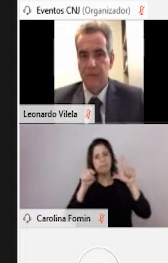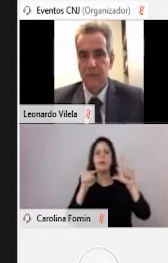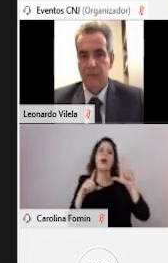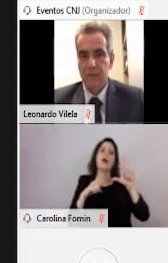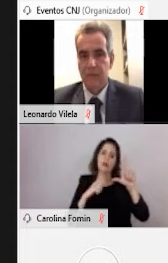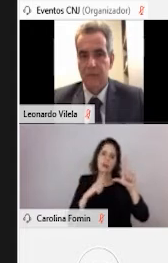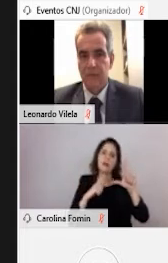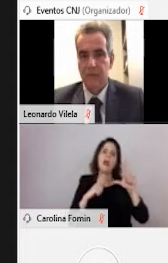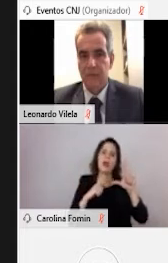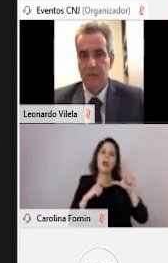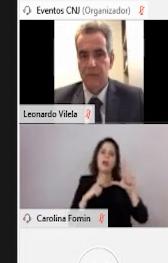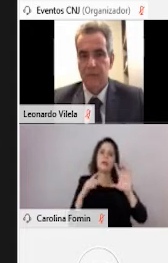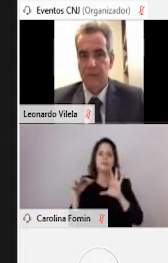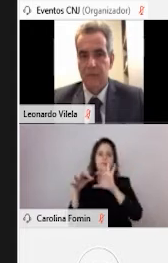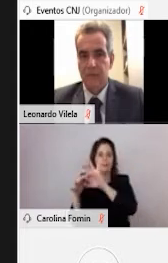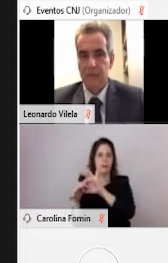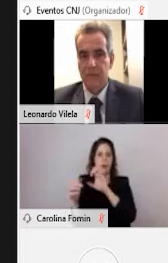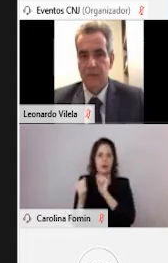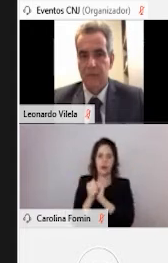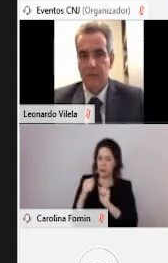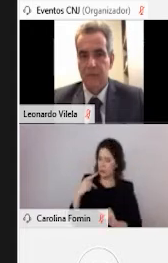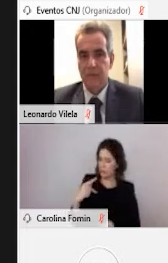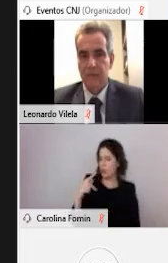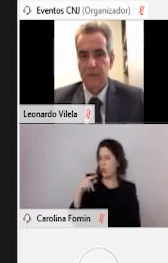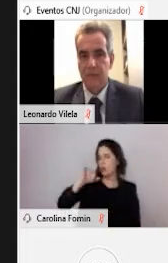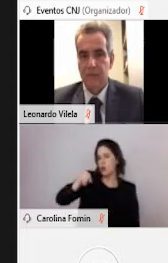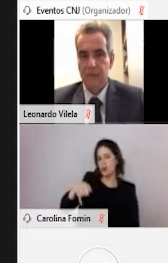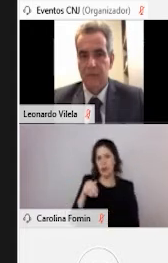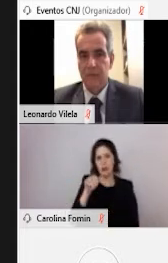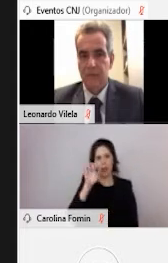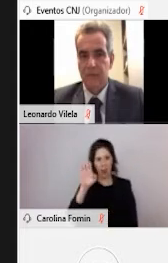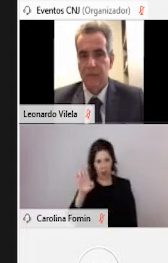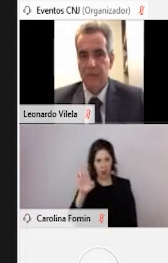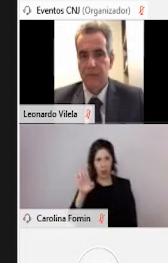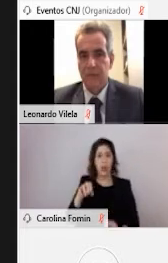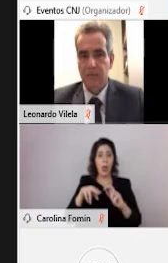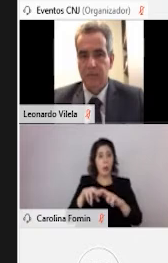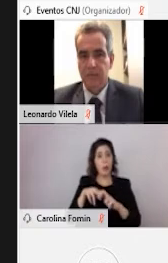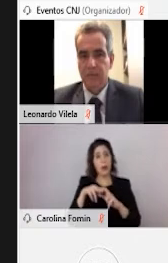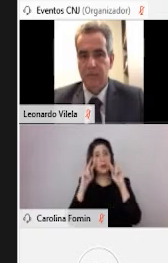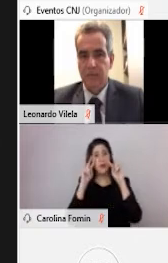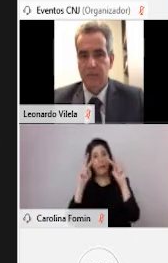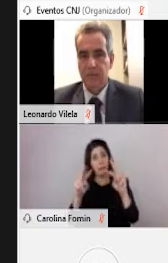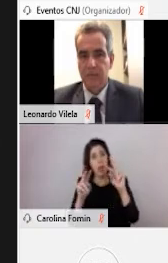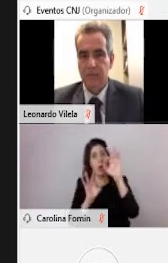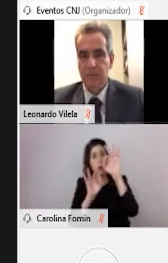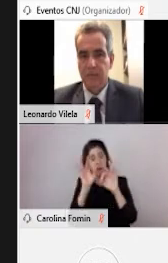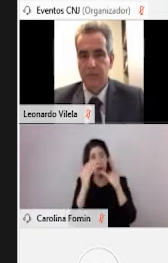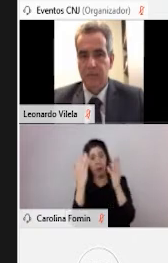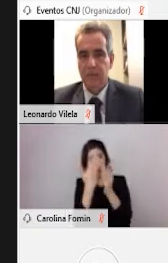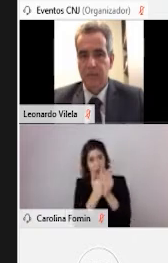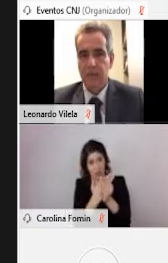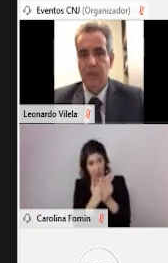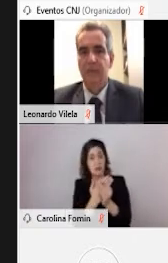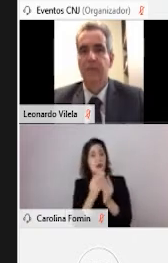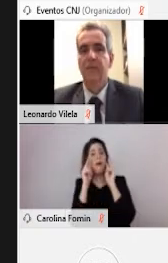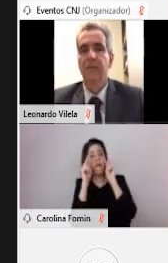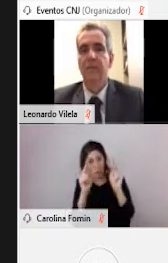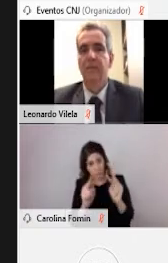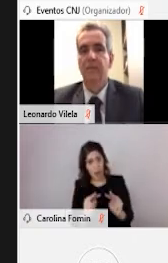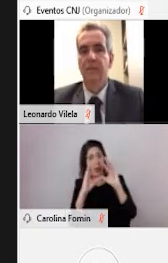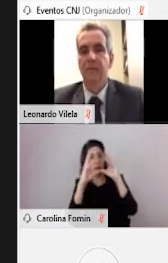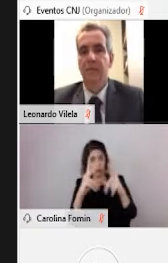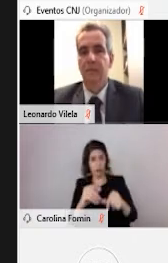com o PJE, então nós conseguimos visualizar os processos em tempo real, uma vez acionado